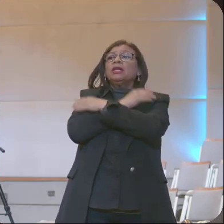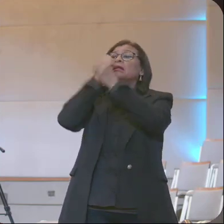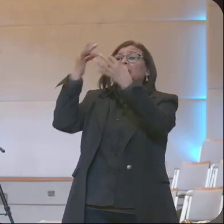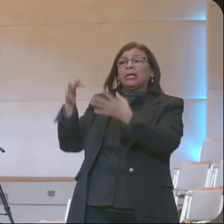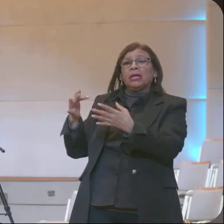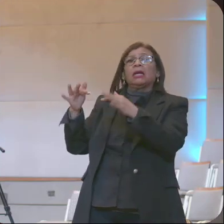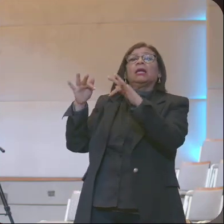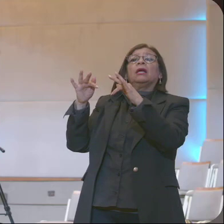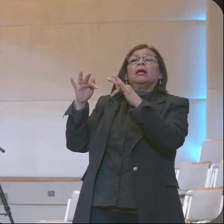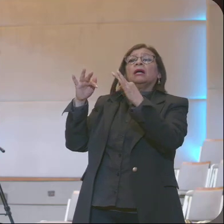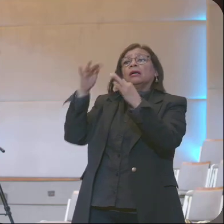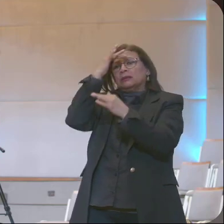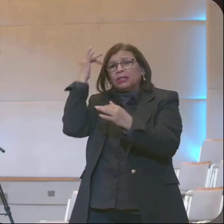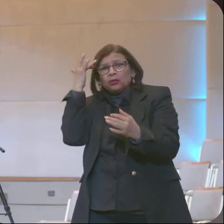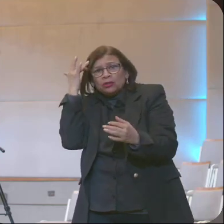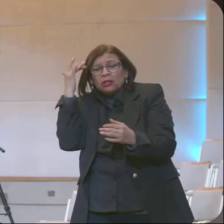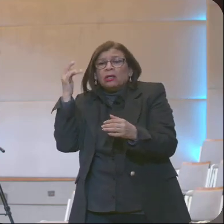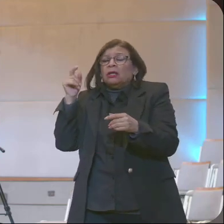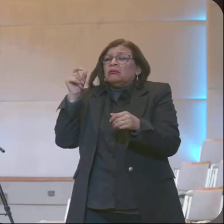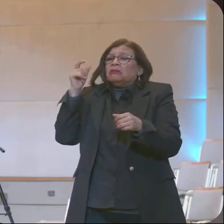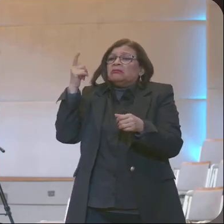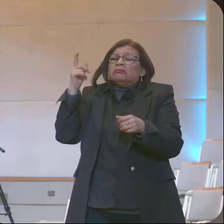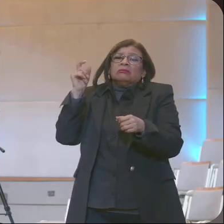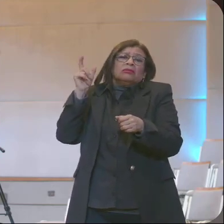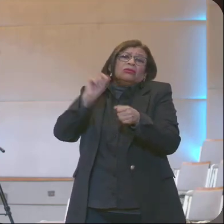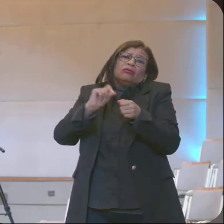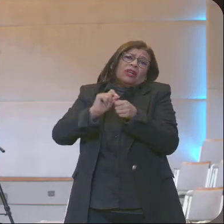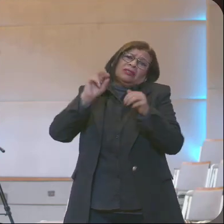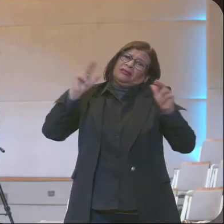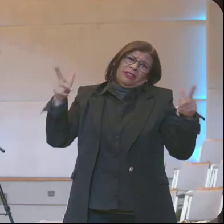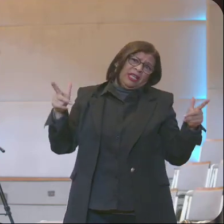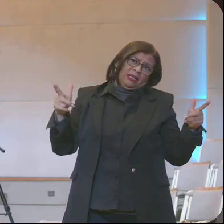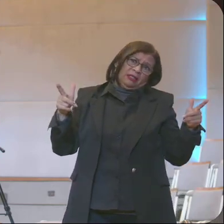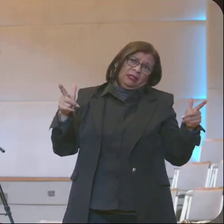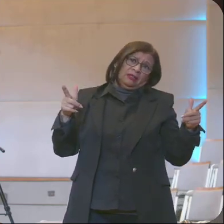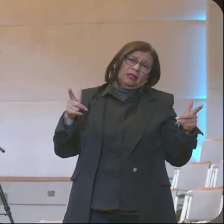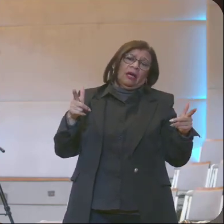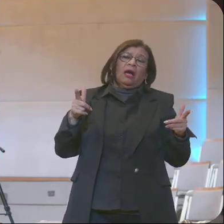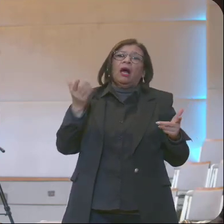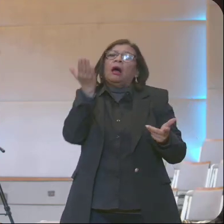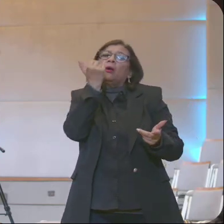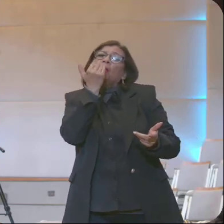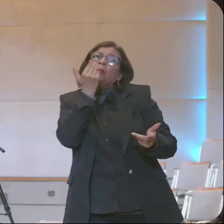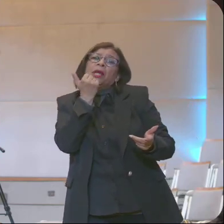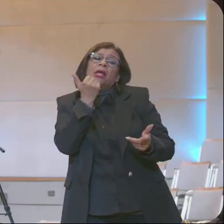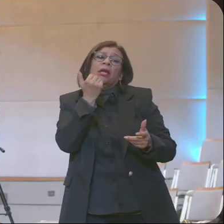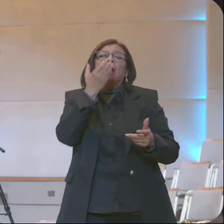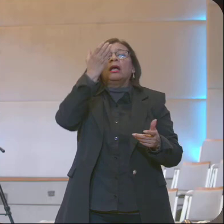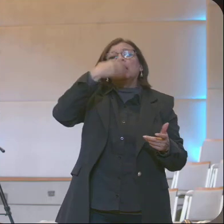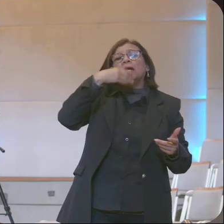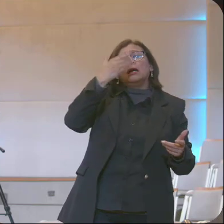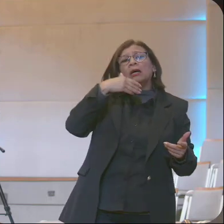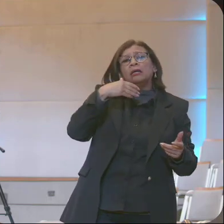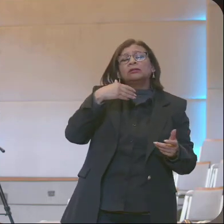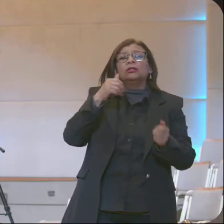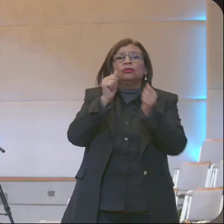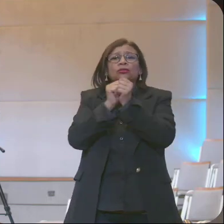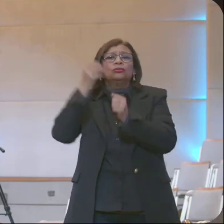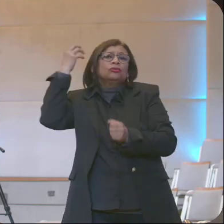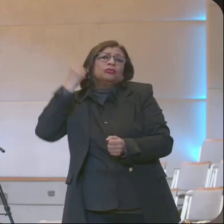que não fazia diferença não tomar leite, nem chupar manga, não misturar, não faria